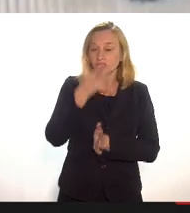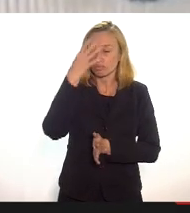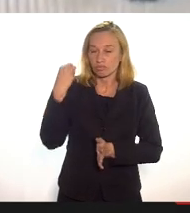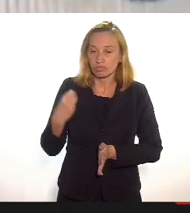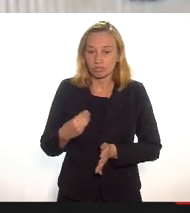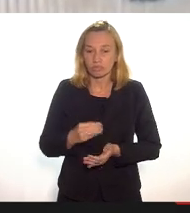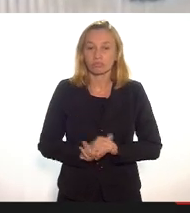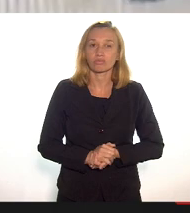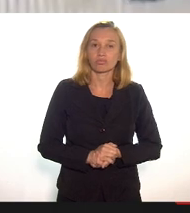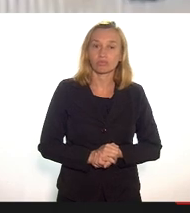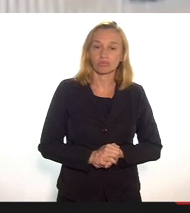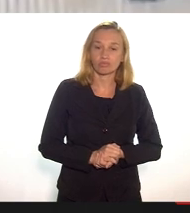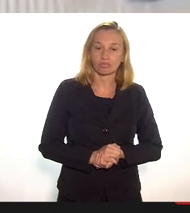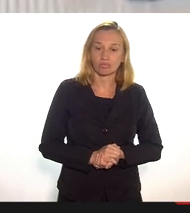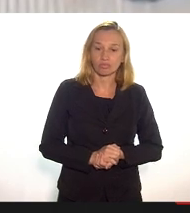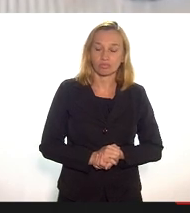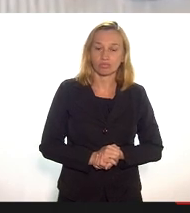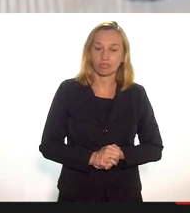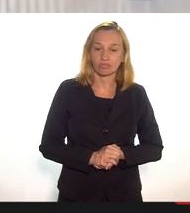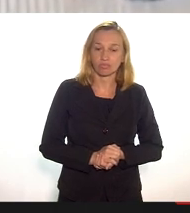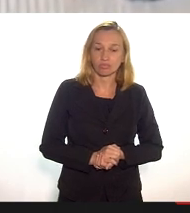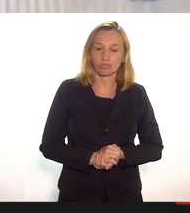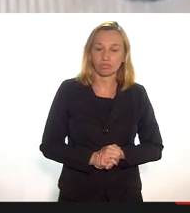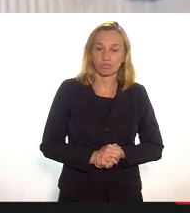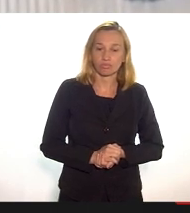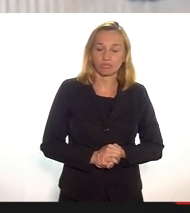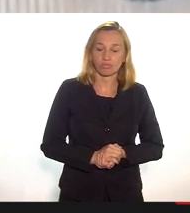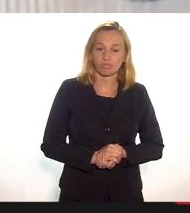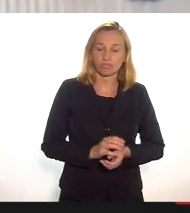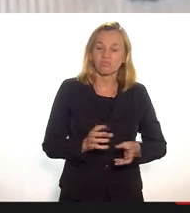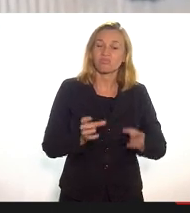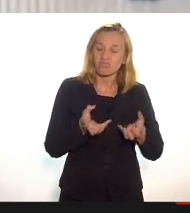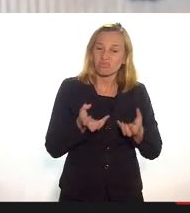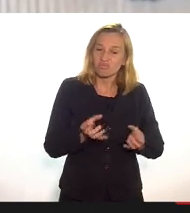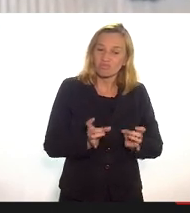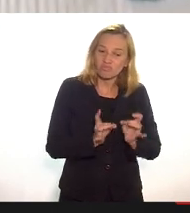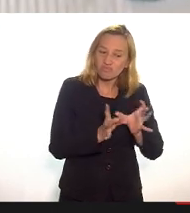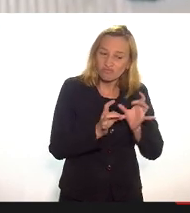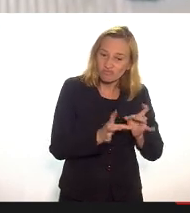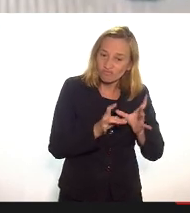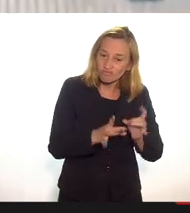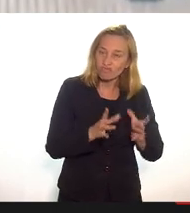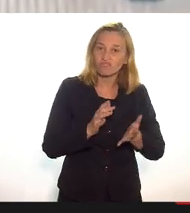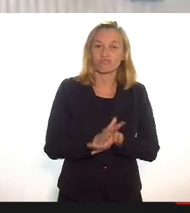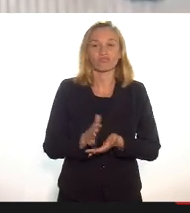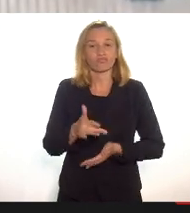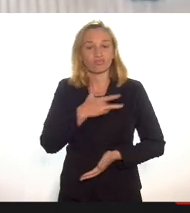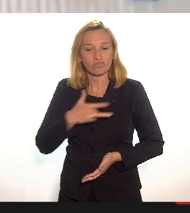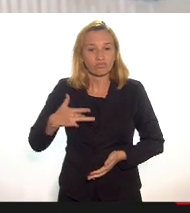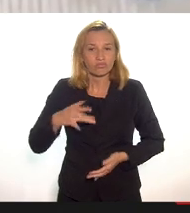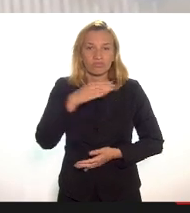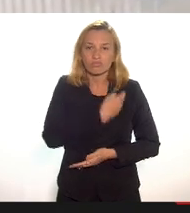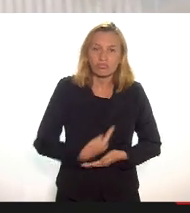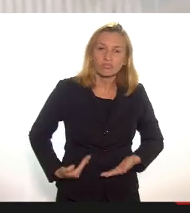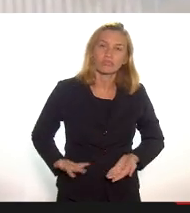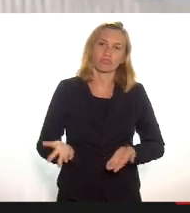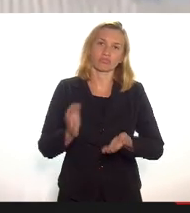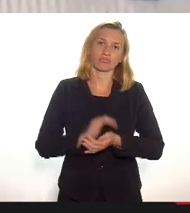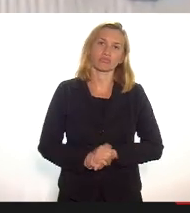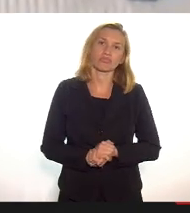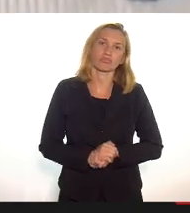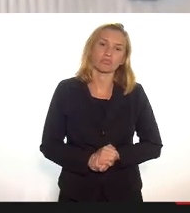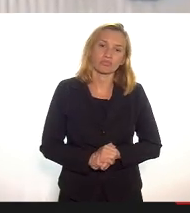no acelerador do processo de entrega, de privatização, de desmonte da saúde pública, né?